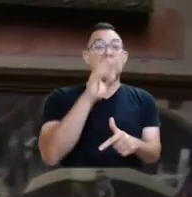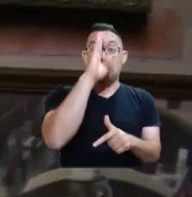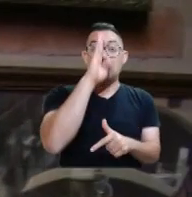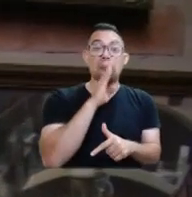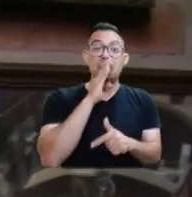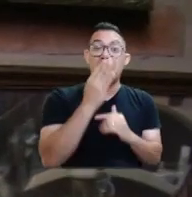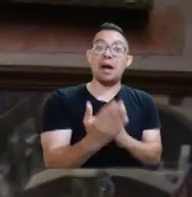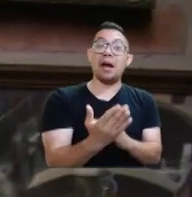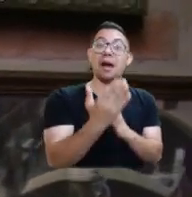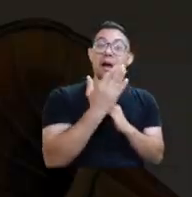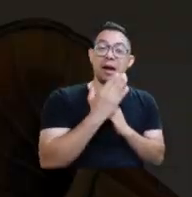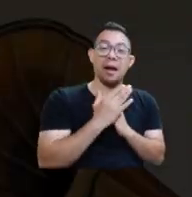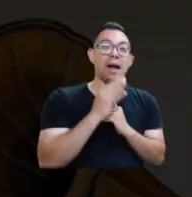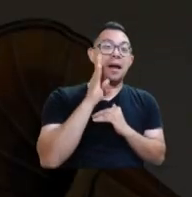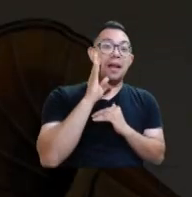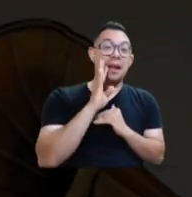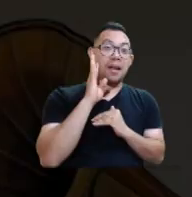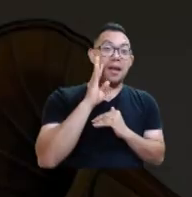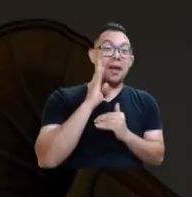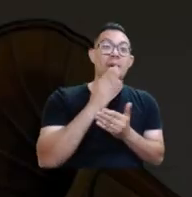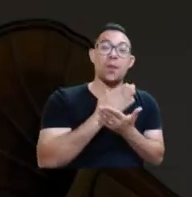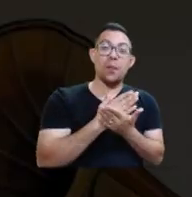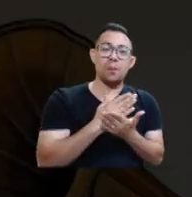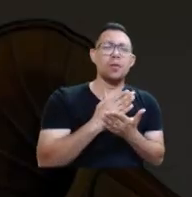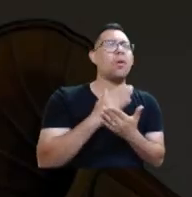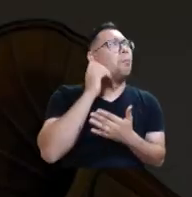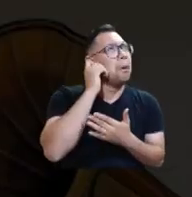10 fitas a gramofone.